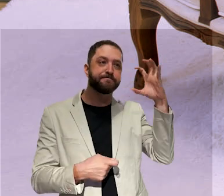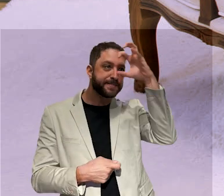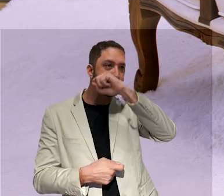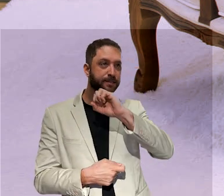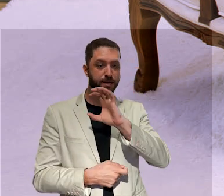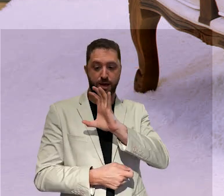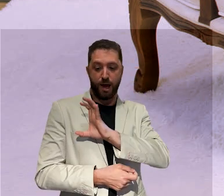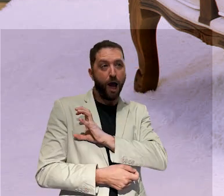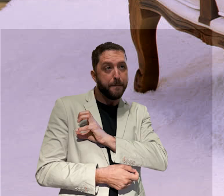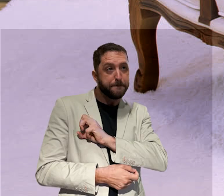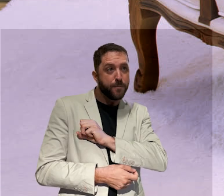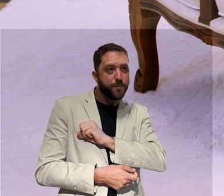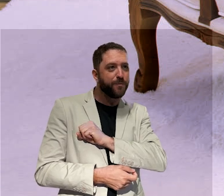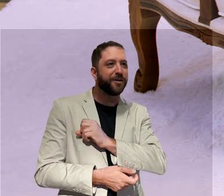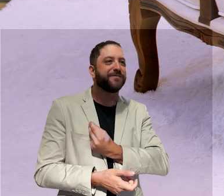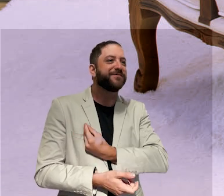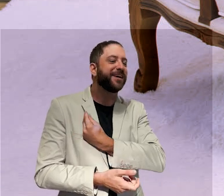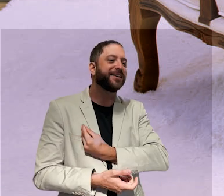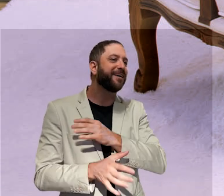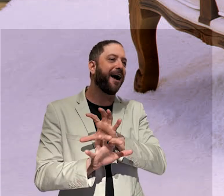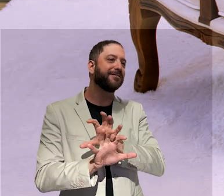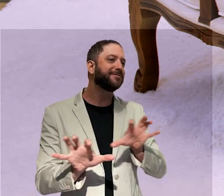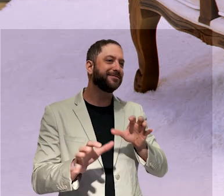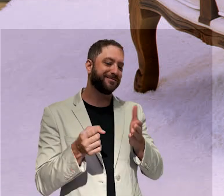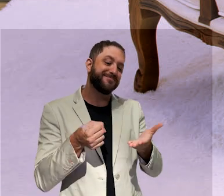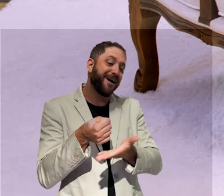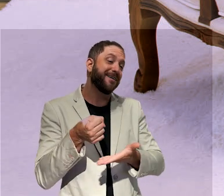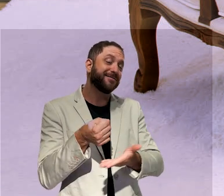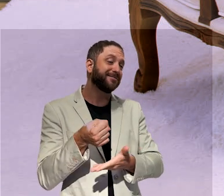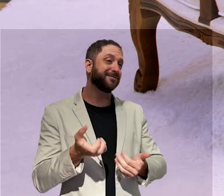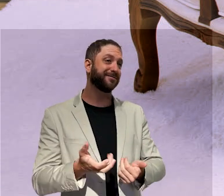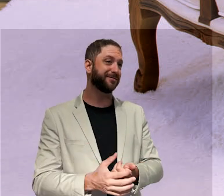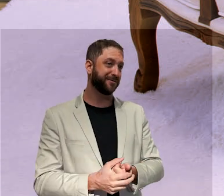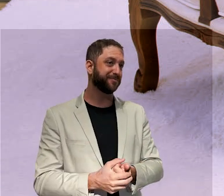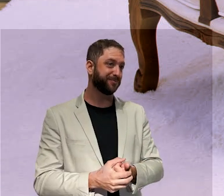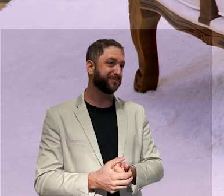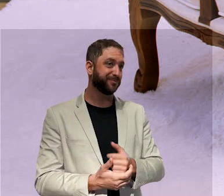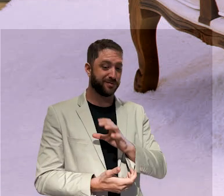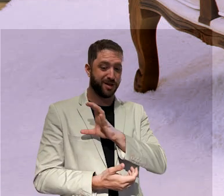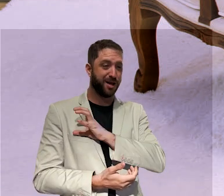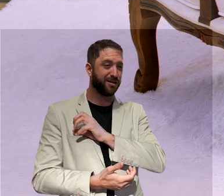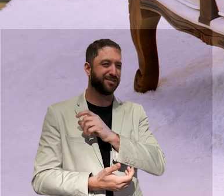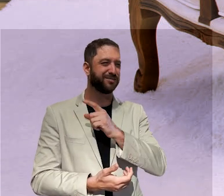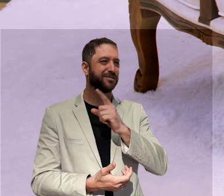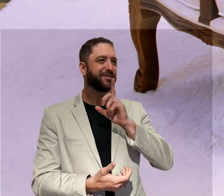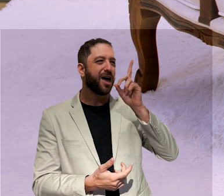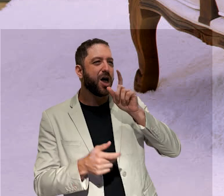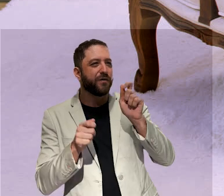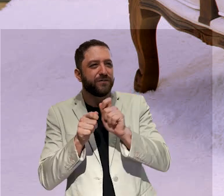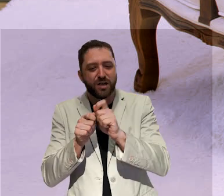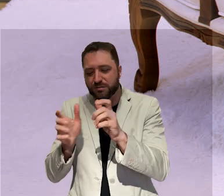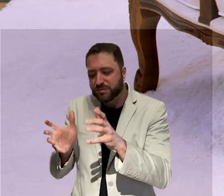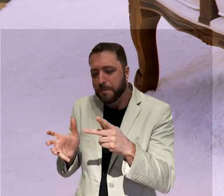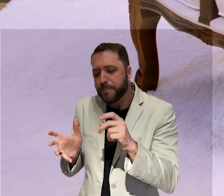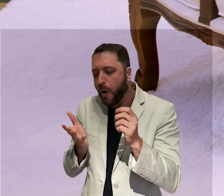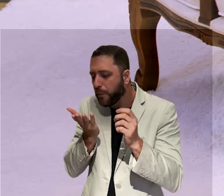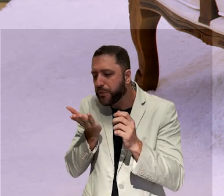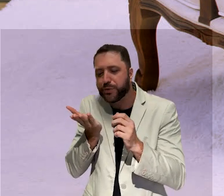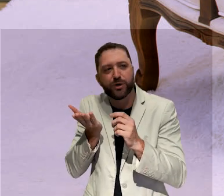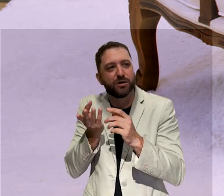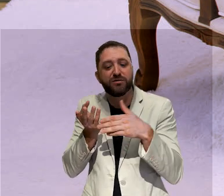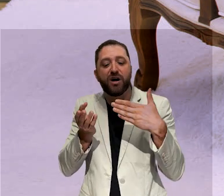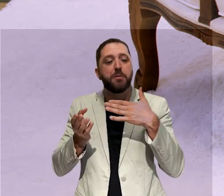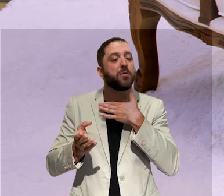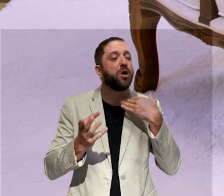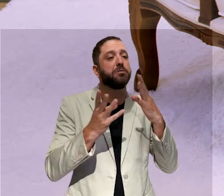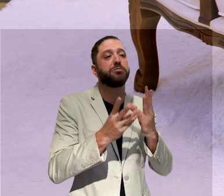amor é algo presente na vida. Nós somos dessa essência. Ao pó viemos, ao pó retornaremos, né? Do